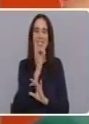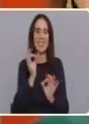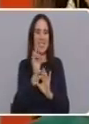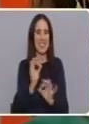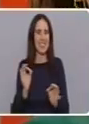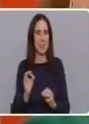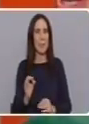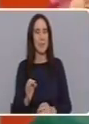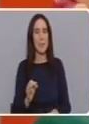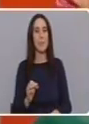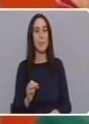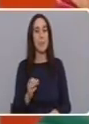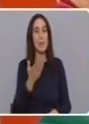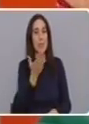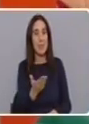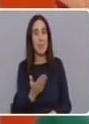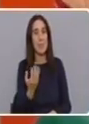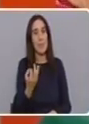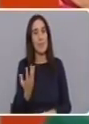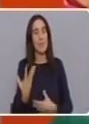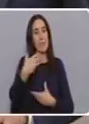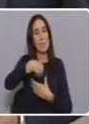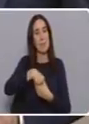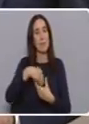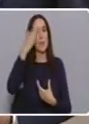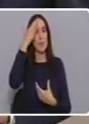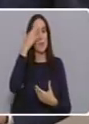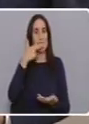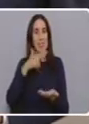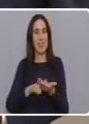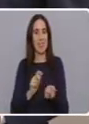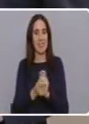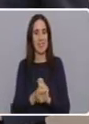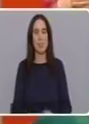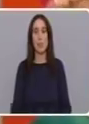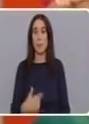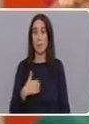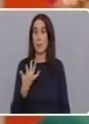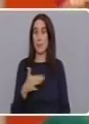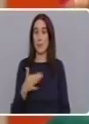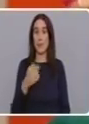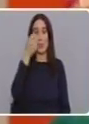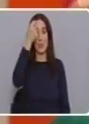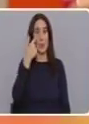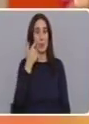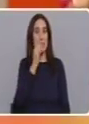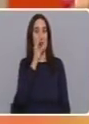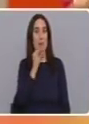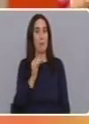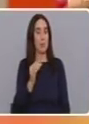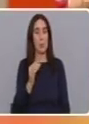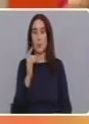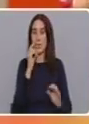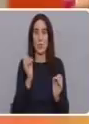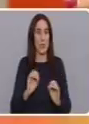linda. Como é que é para ti também fazer parte deste sonho tornado realidade? Para mim é extraordinário também poder conhecer esta história, não é? Porque eu não